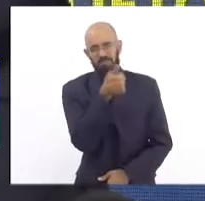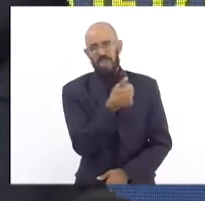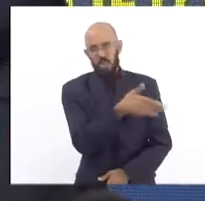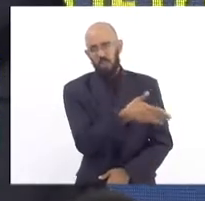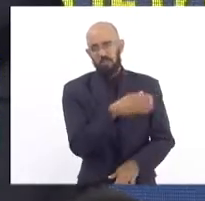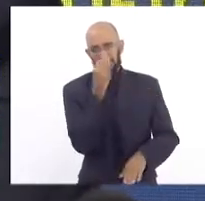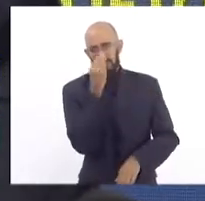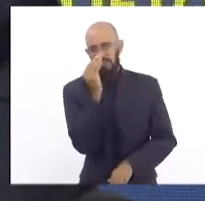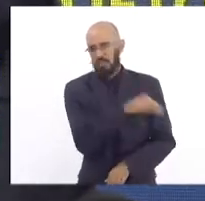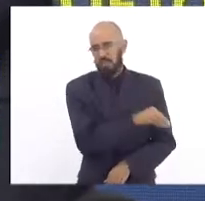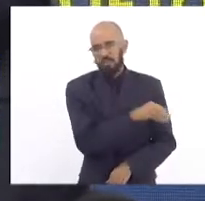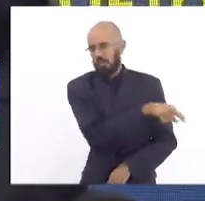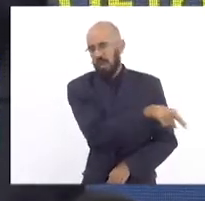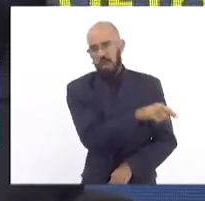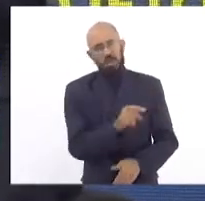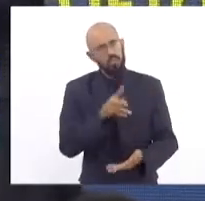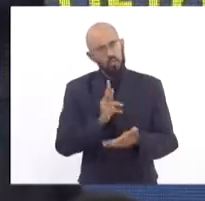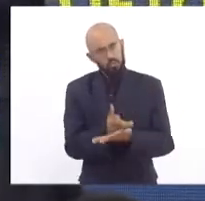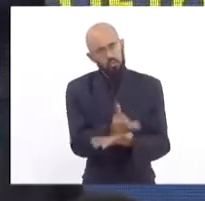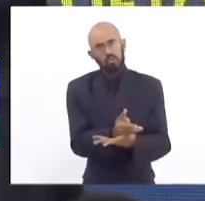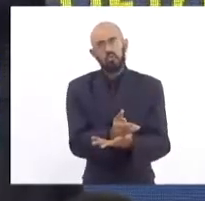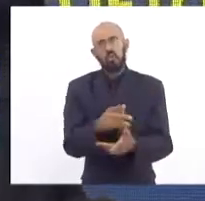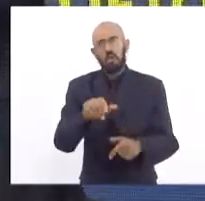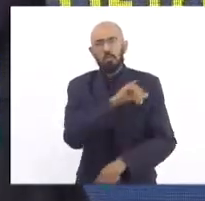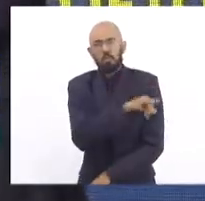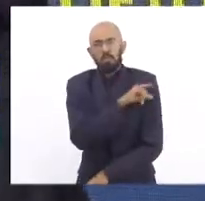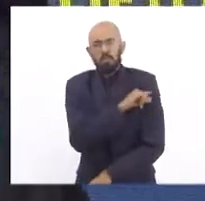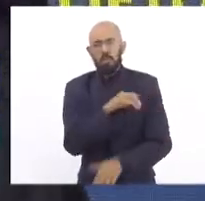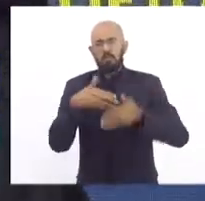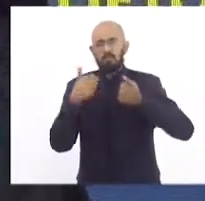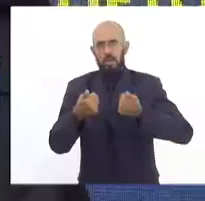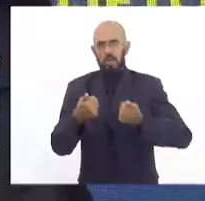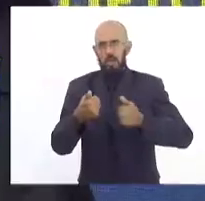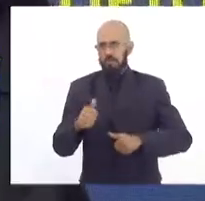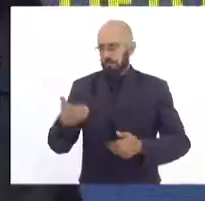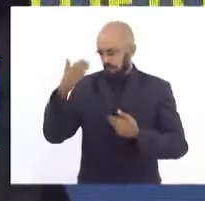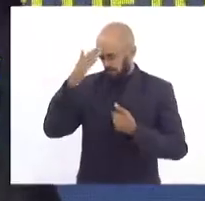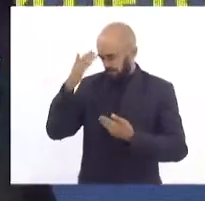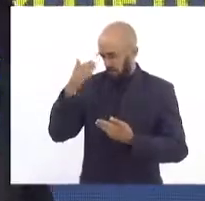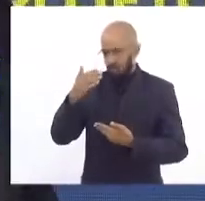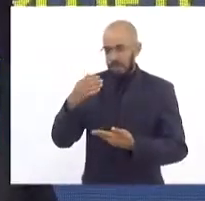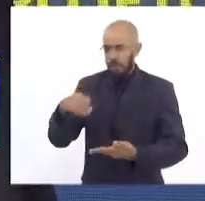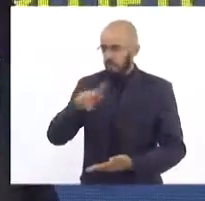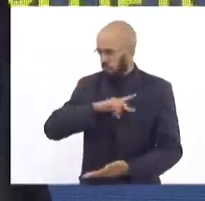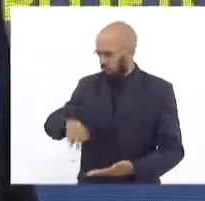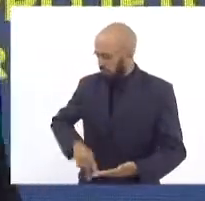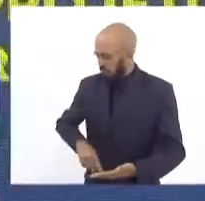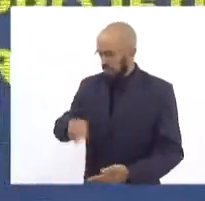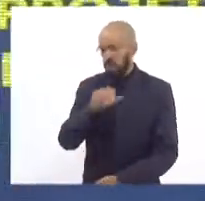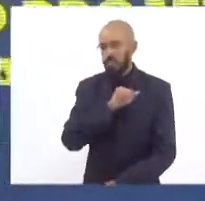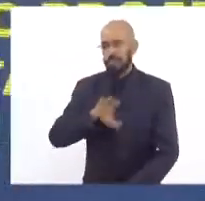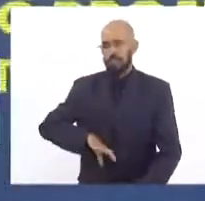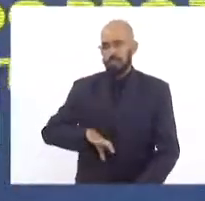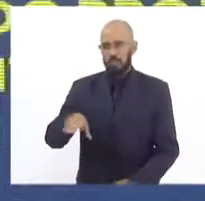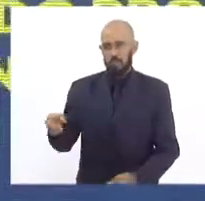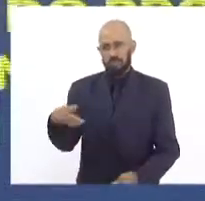sozinha, a gente trabalha para o Rio de Janeiro dar certo. Obrigado pelo carinho. Presidente, a palavra é sua.